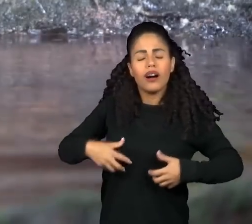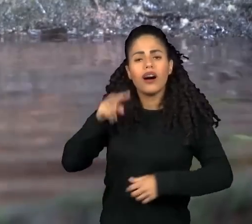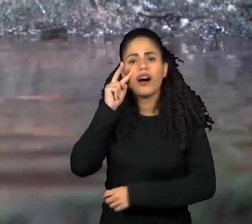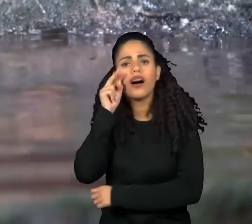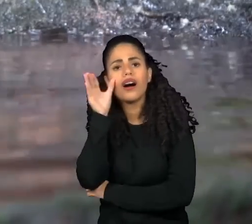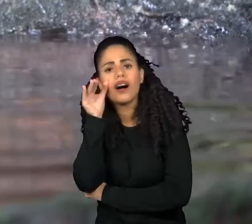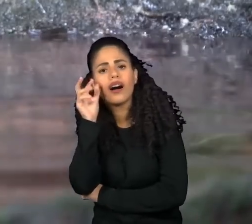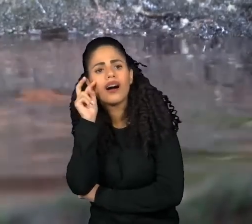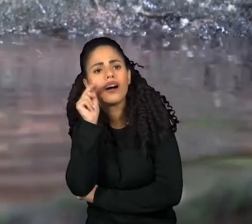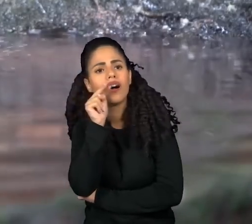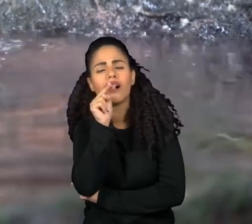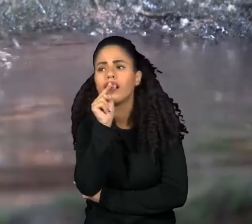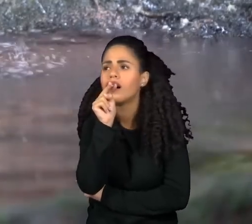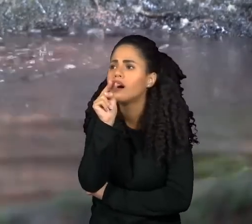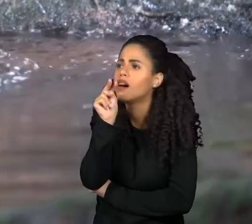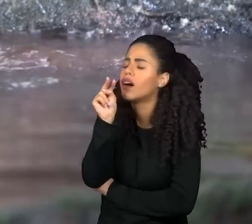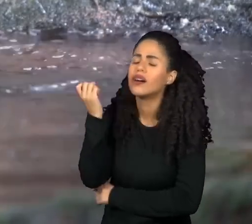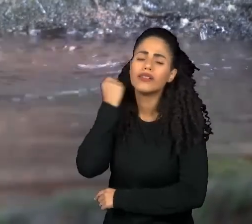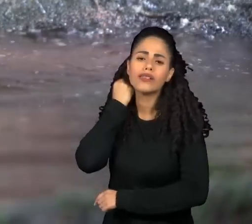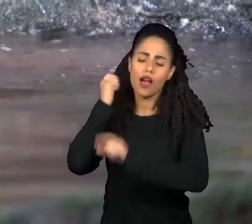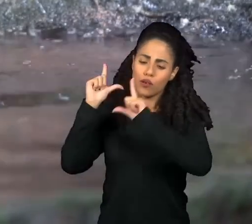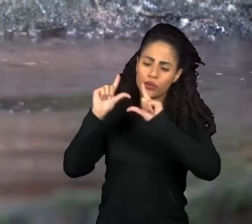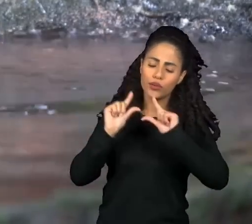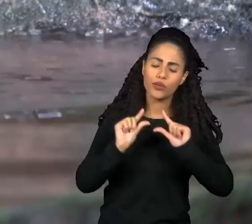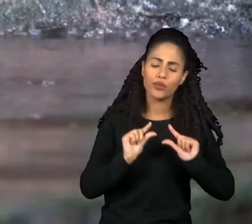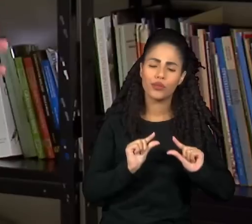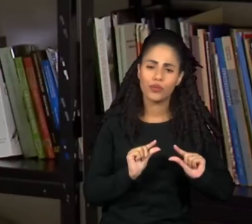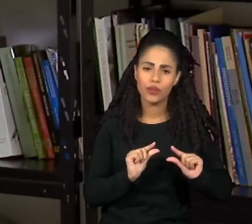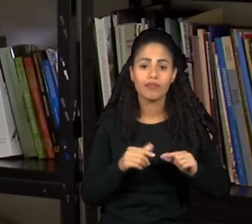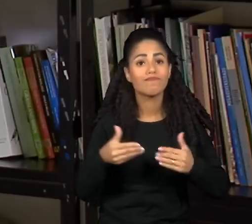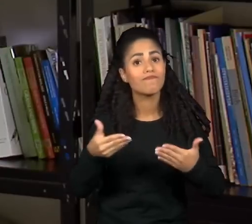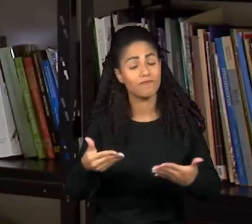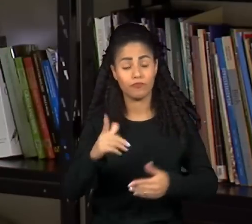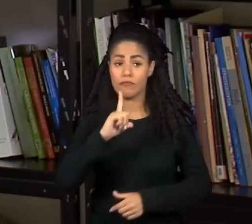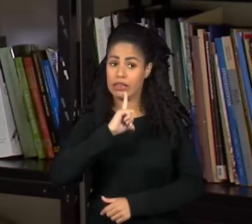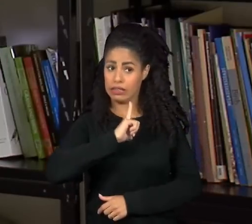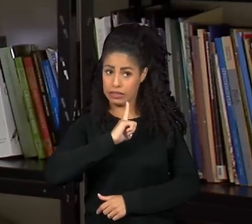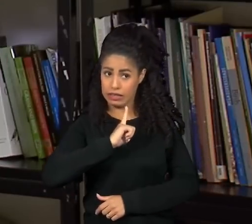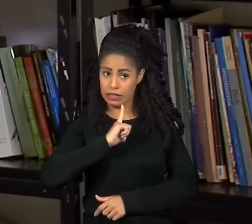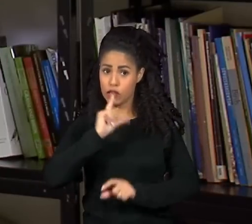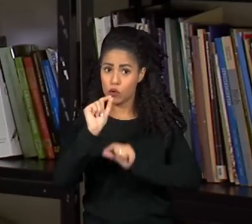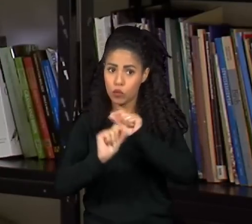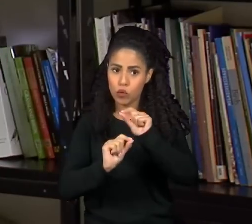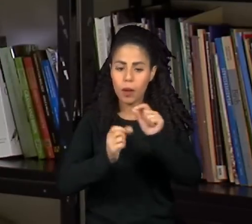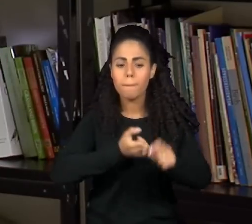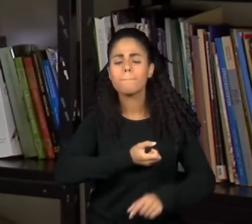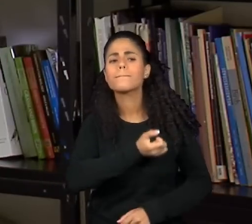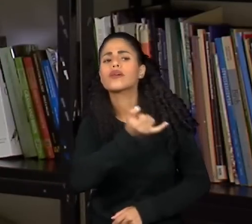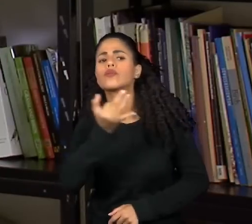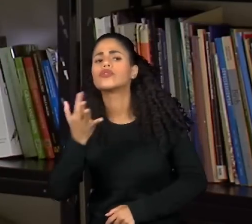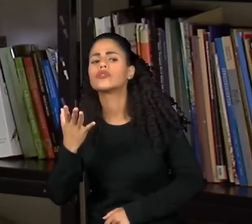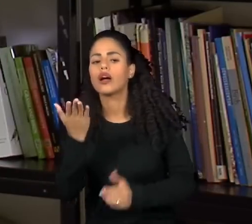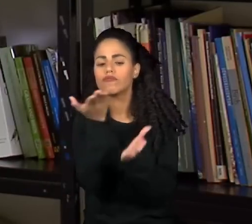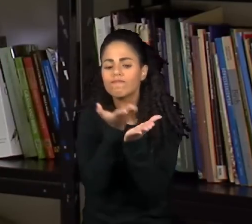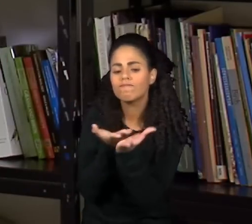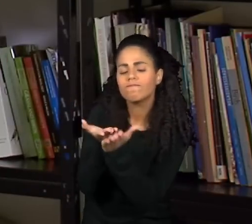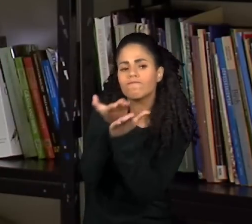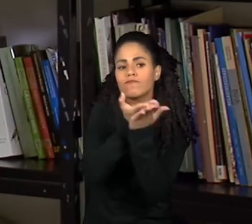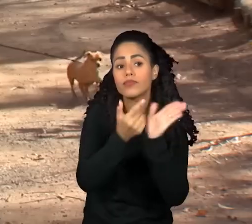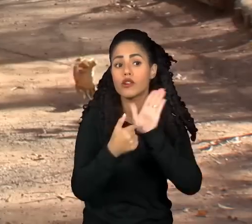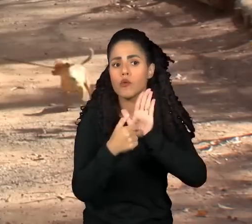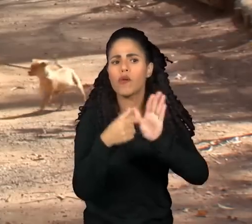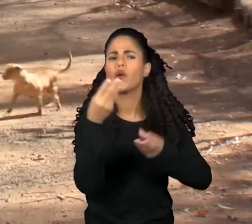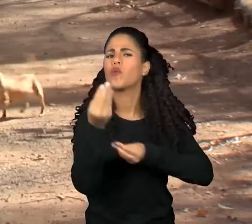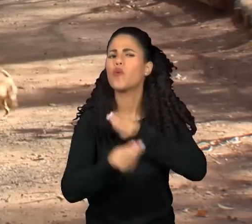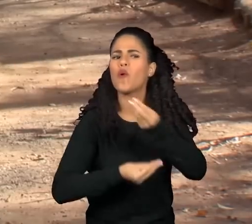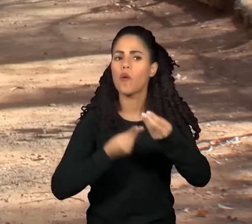fatores estressantes. Já se tem aí uma quantidade maior de estudos mostrando como que a convivência